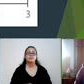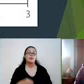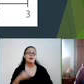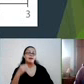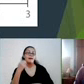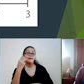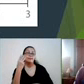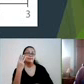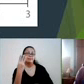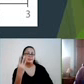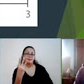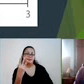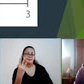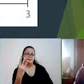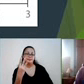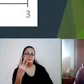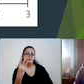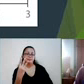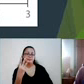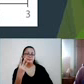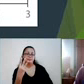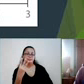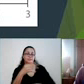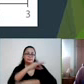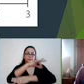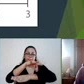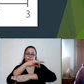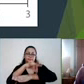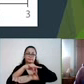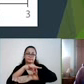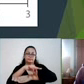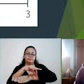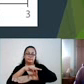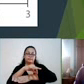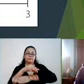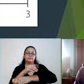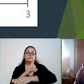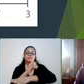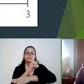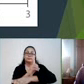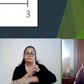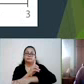3 partes só. Então eu vou pegar uma partindo do zero. 1,